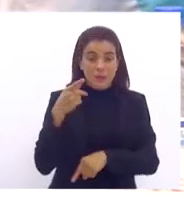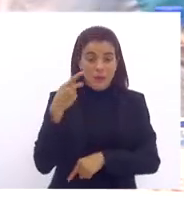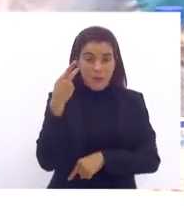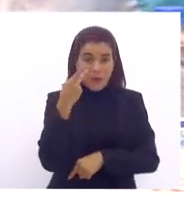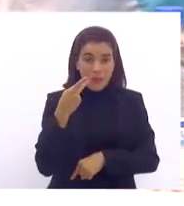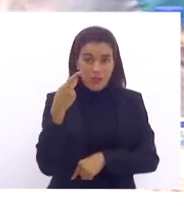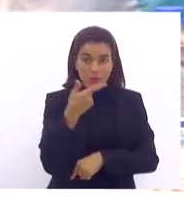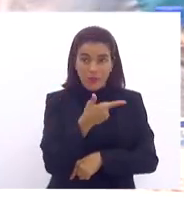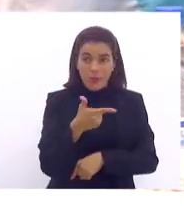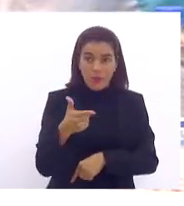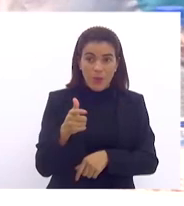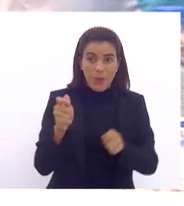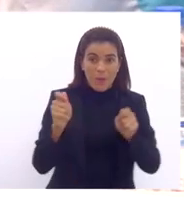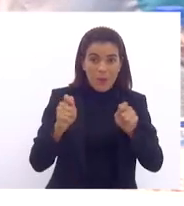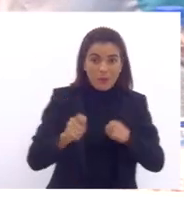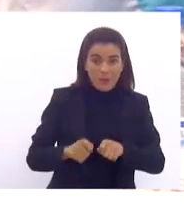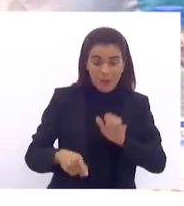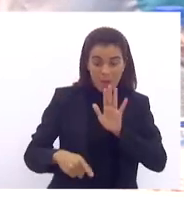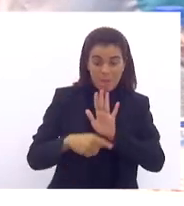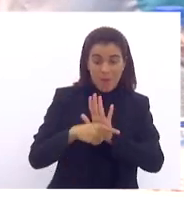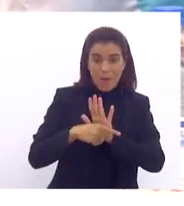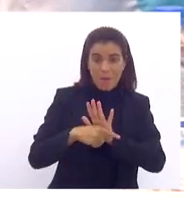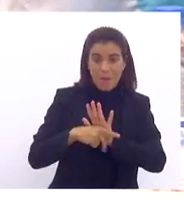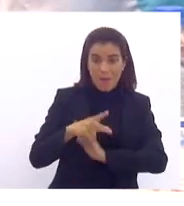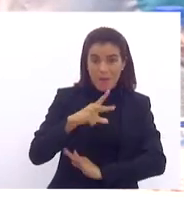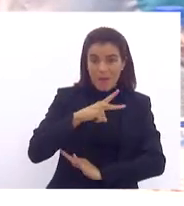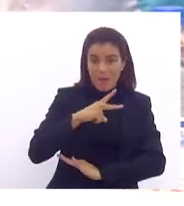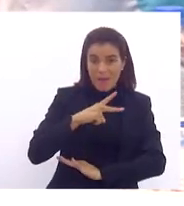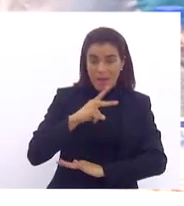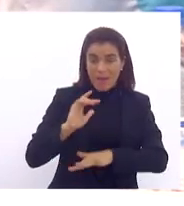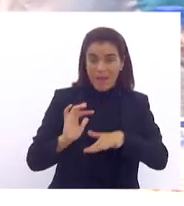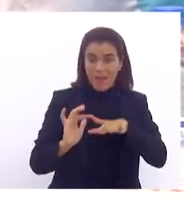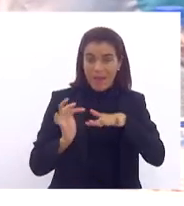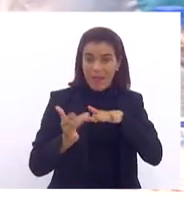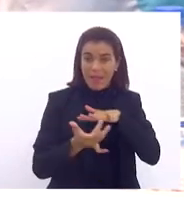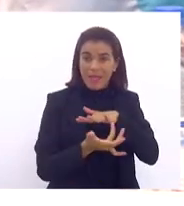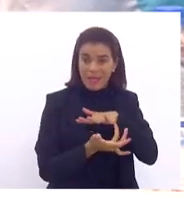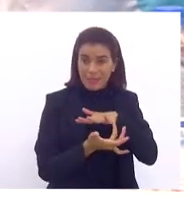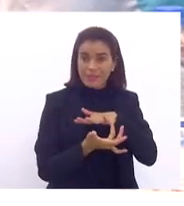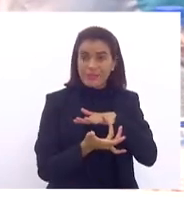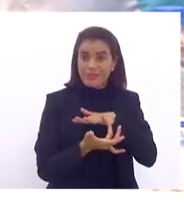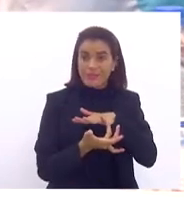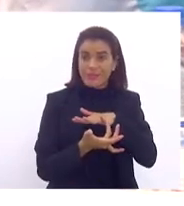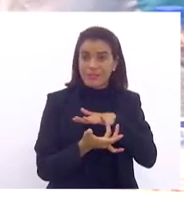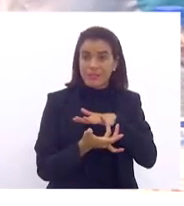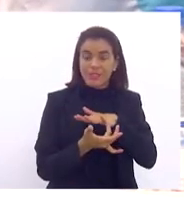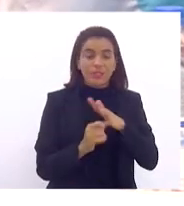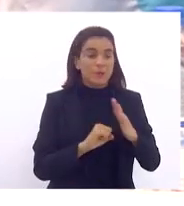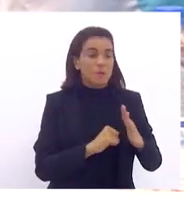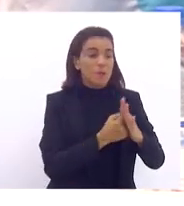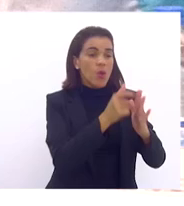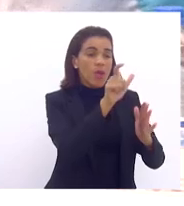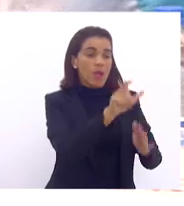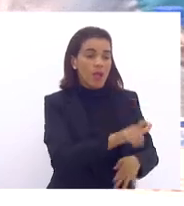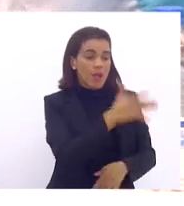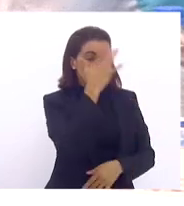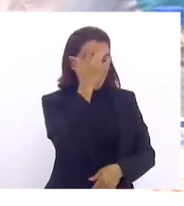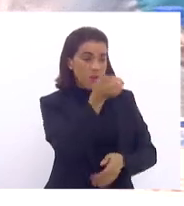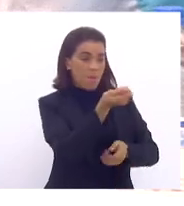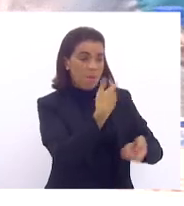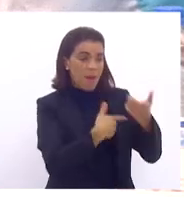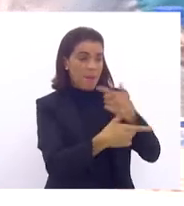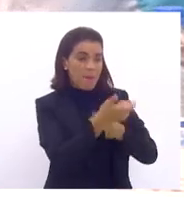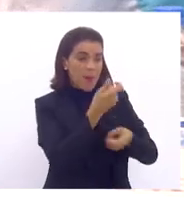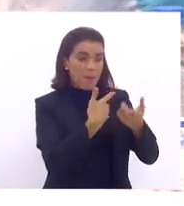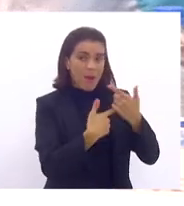nem essa possibilidade de na sua própria rede se o parlamentar é agente político nos casados presidentes de bloquear determinadas pessoas com